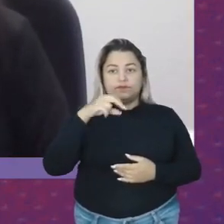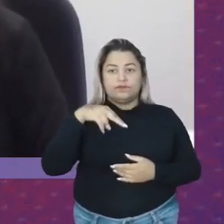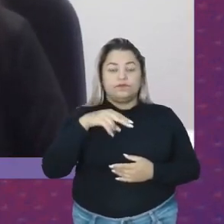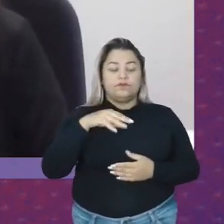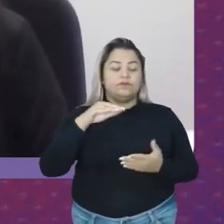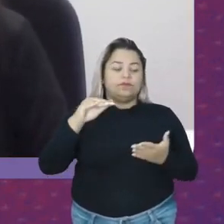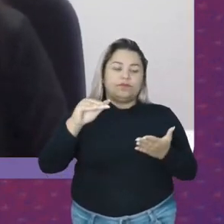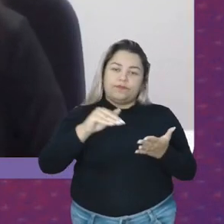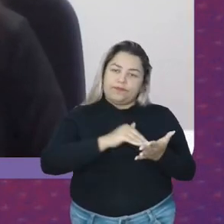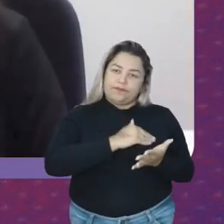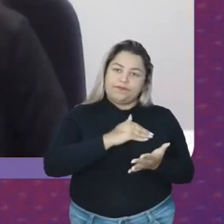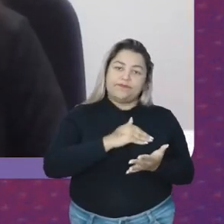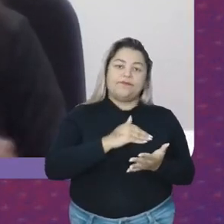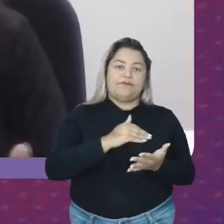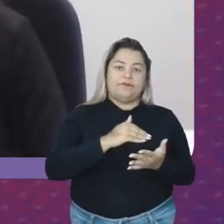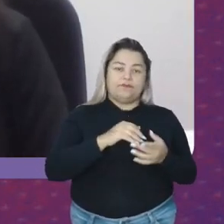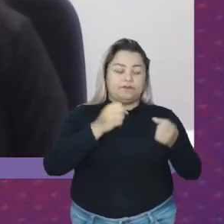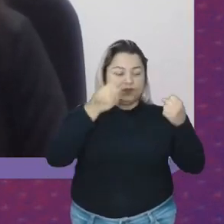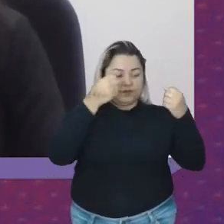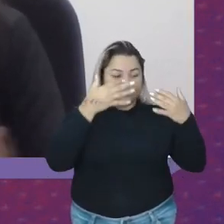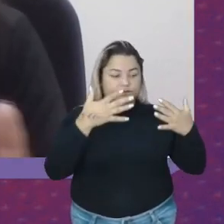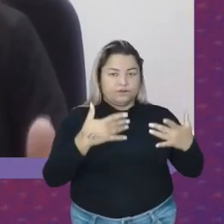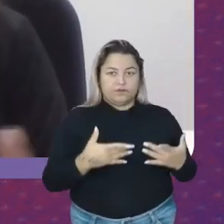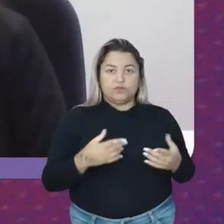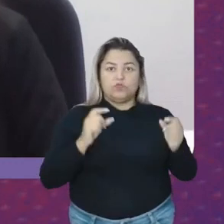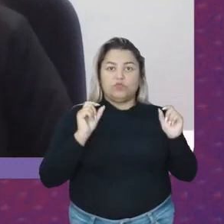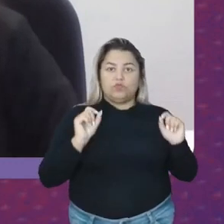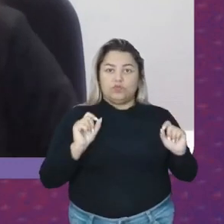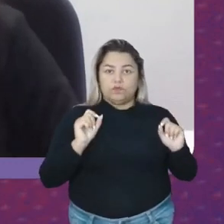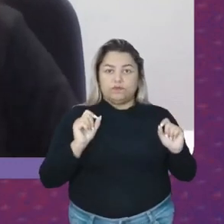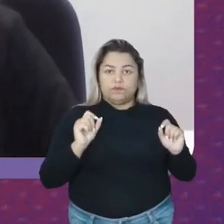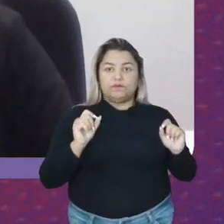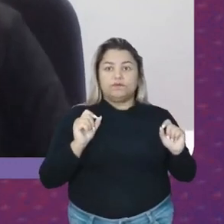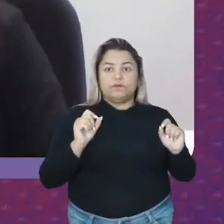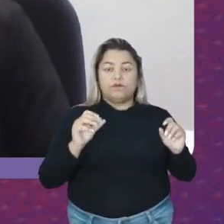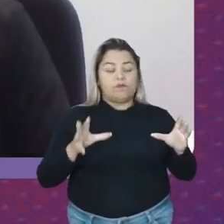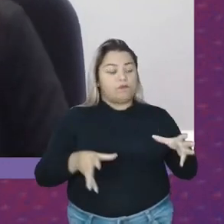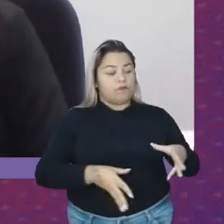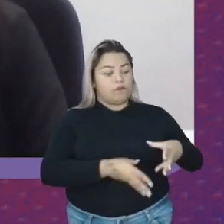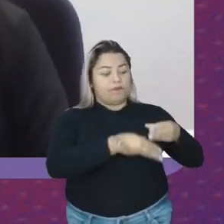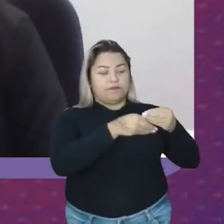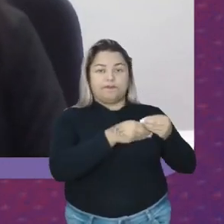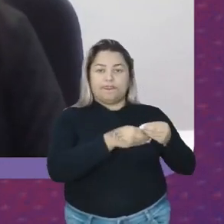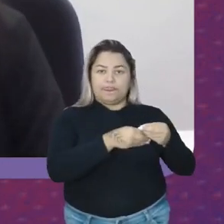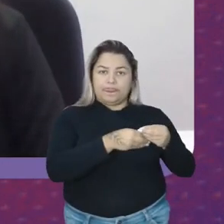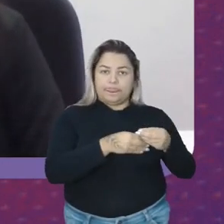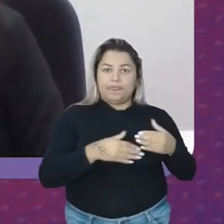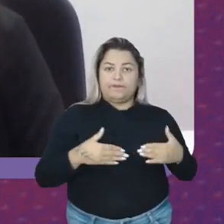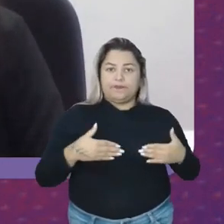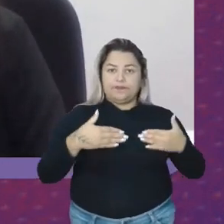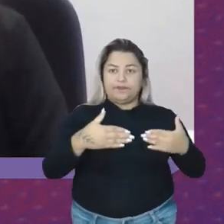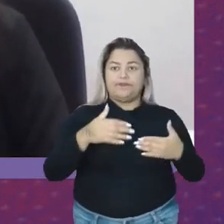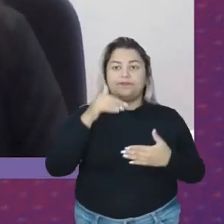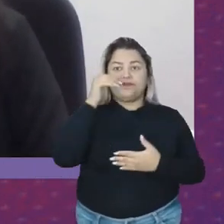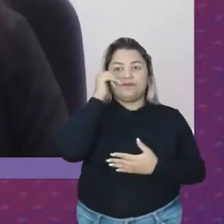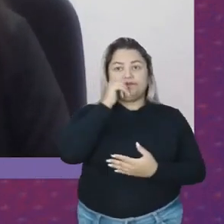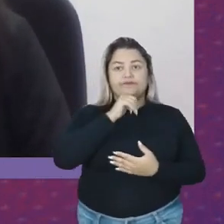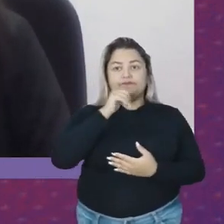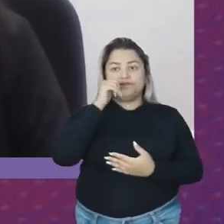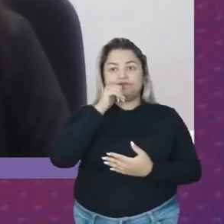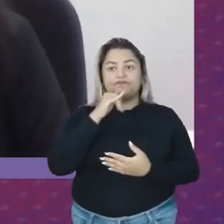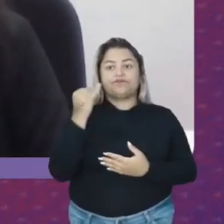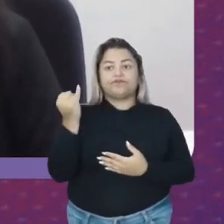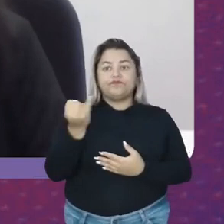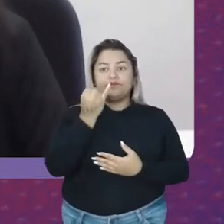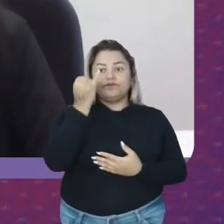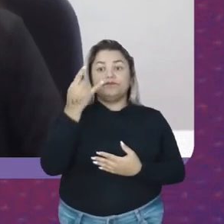por essa explicação do que é essa composição, né, do Ministério das Mulheres, importante